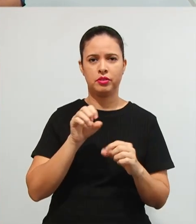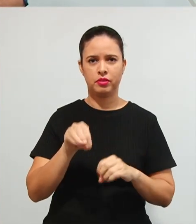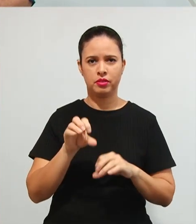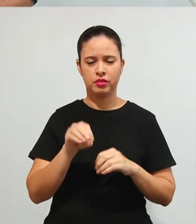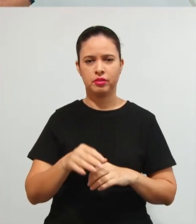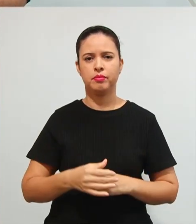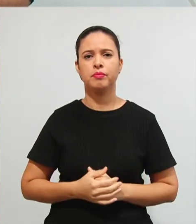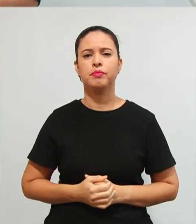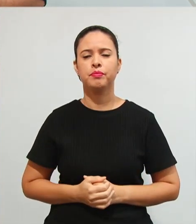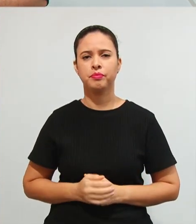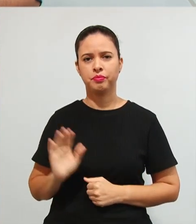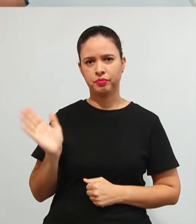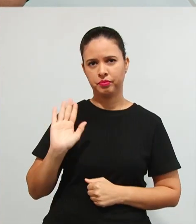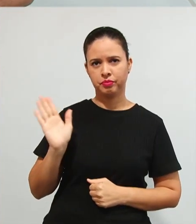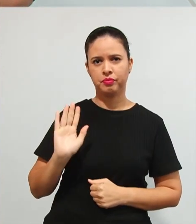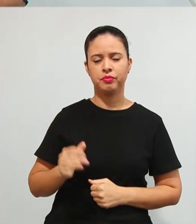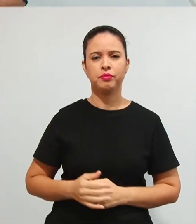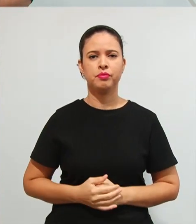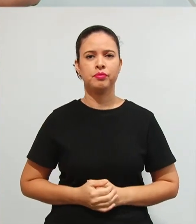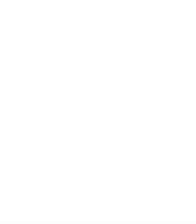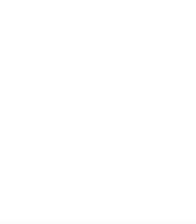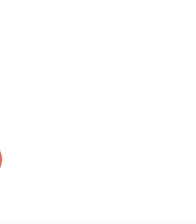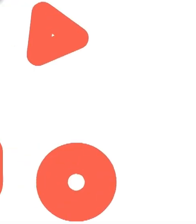educação. Até uma próxima aula.